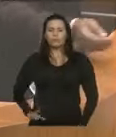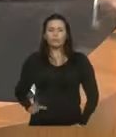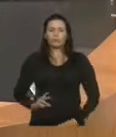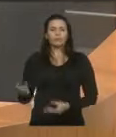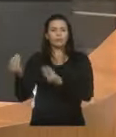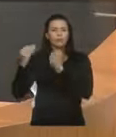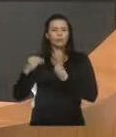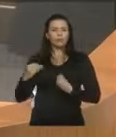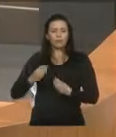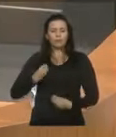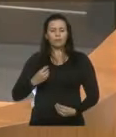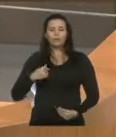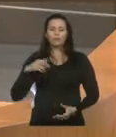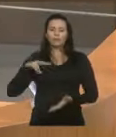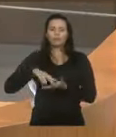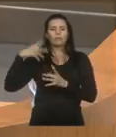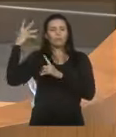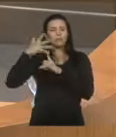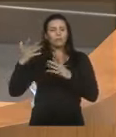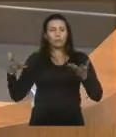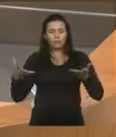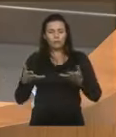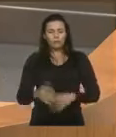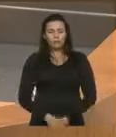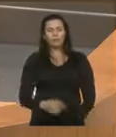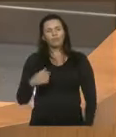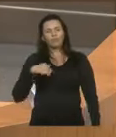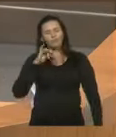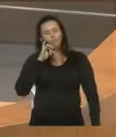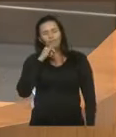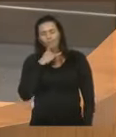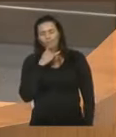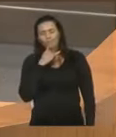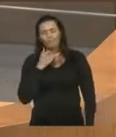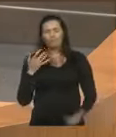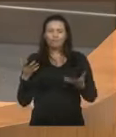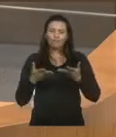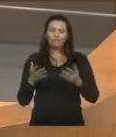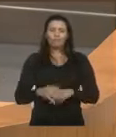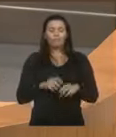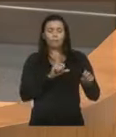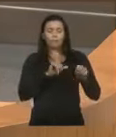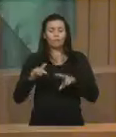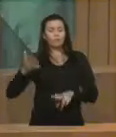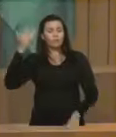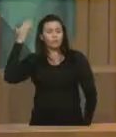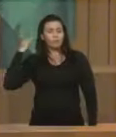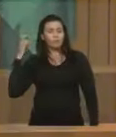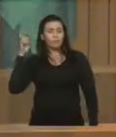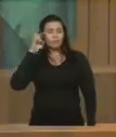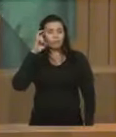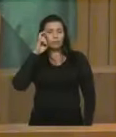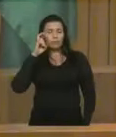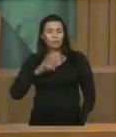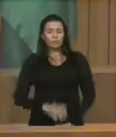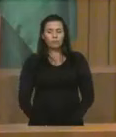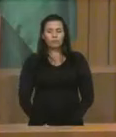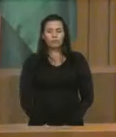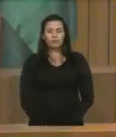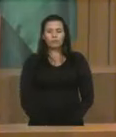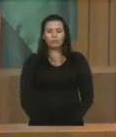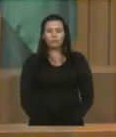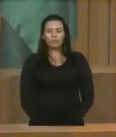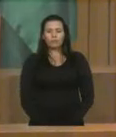Bom, hoje eu subo a essa tribuna com uma triste notícia. Semana passada, na quinta-feira, foi